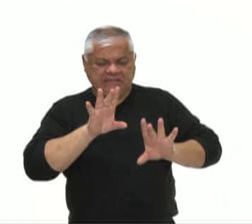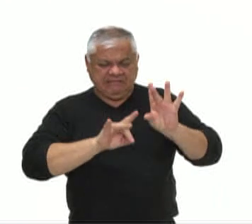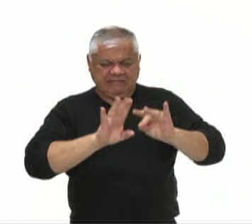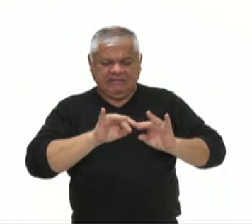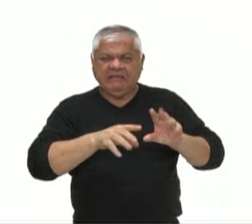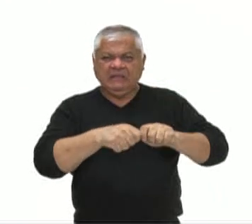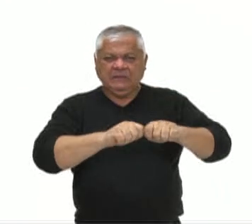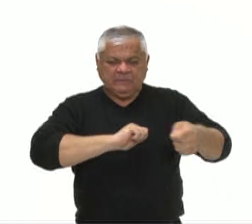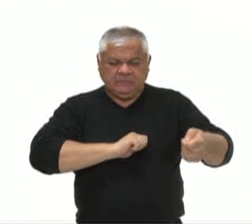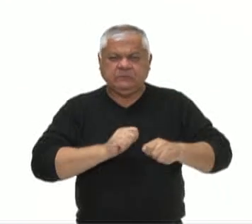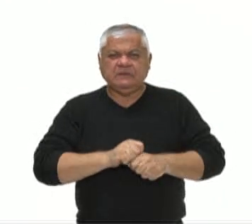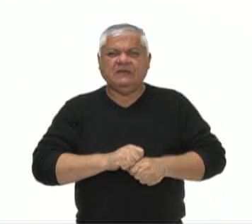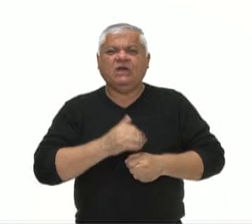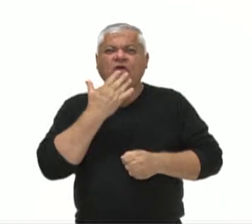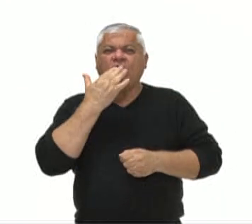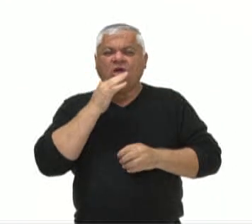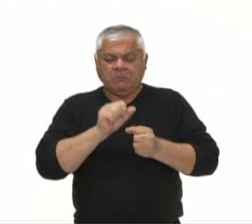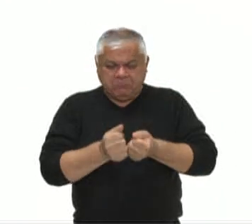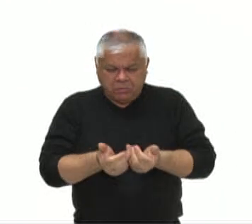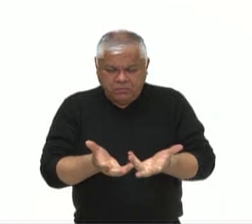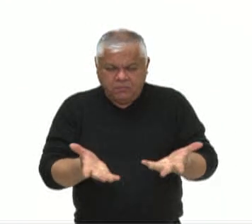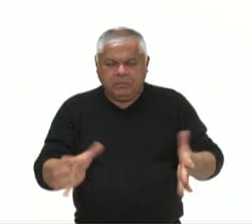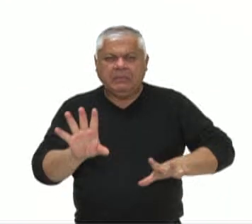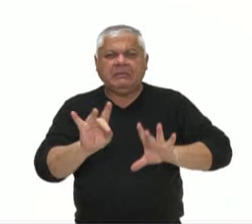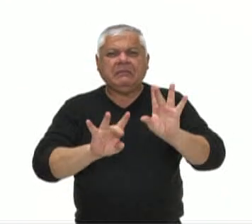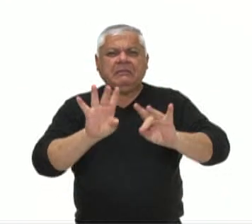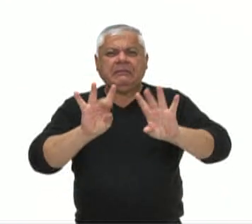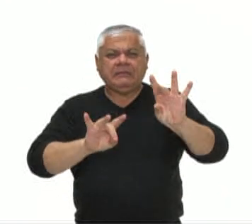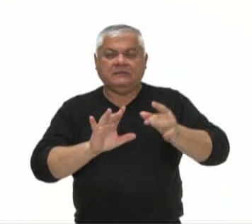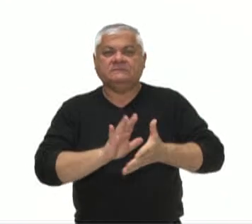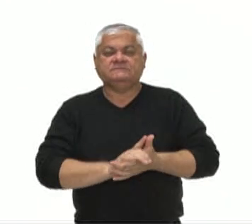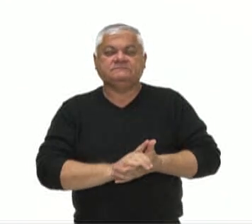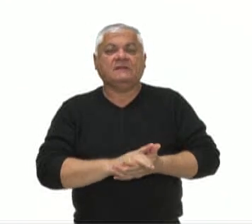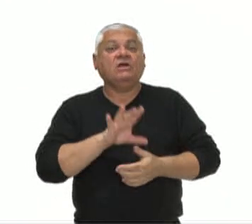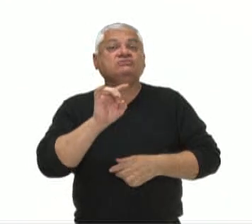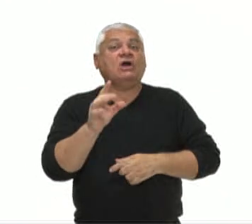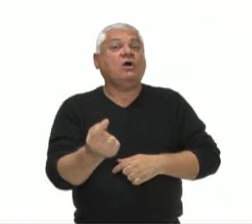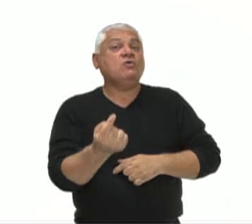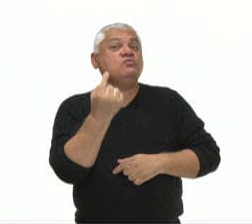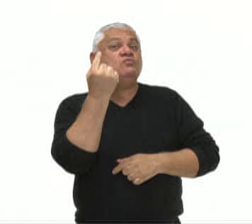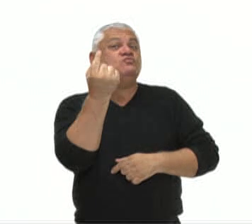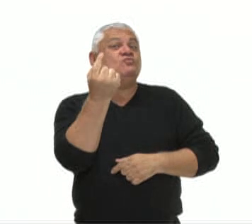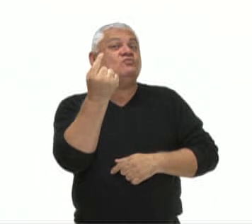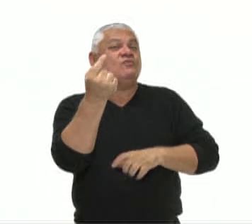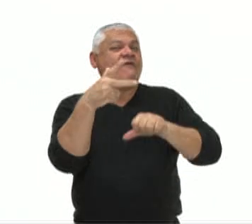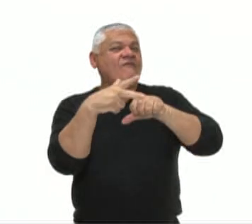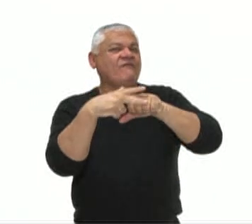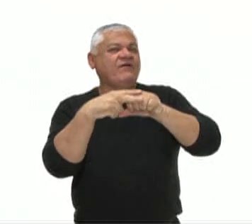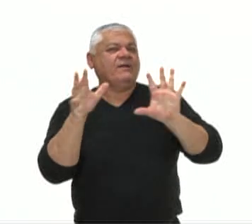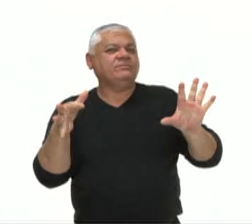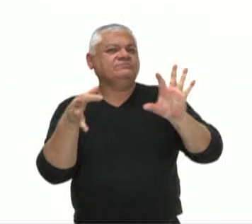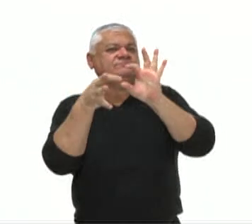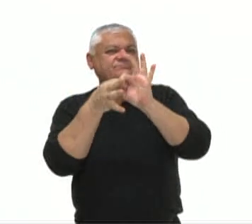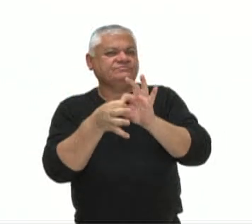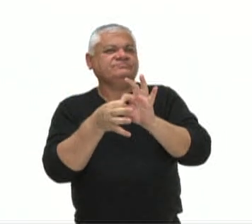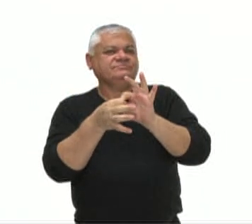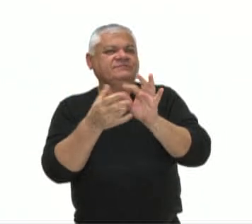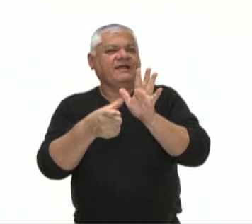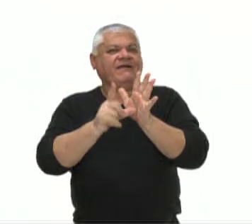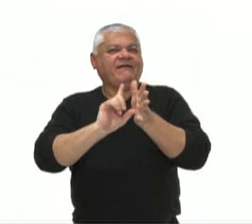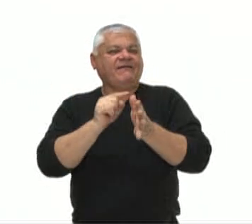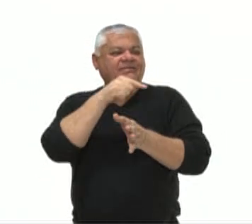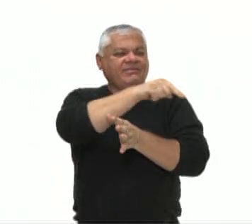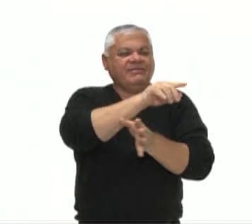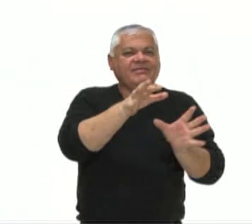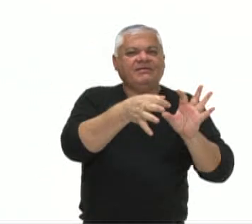tinta derramou e tem cola para todo lado. Apenas uma dessas orações se conecta à anterior por